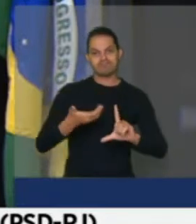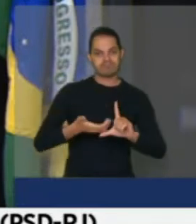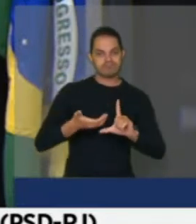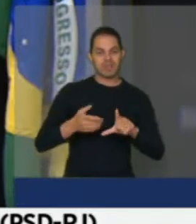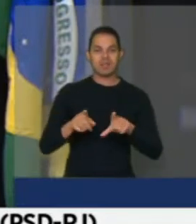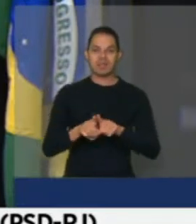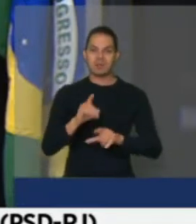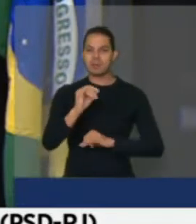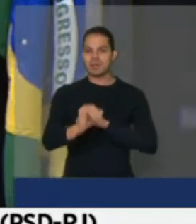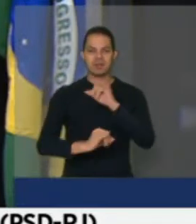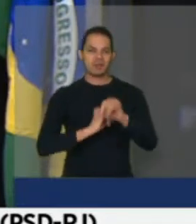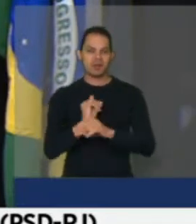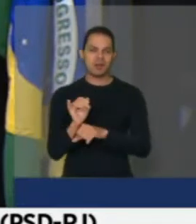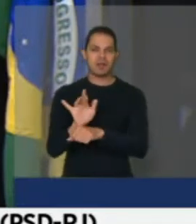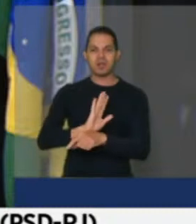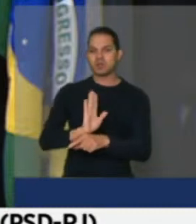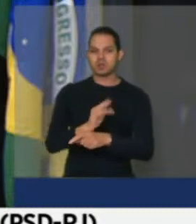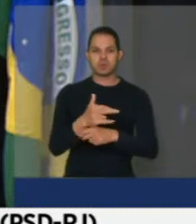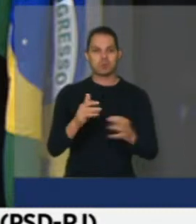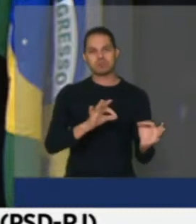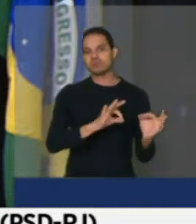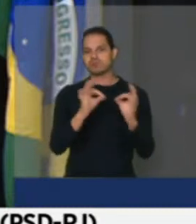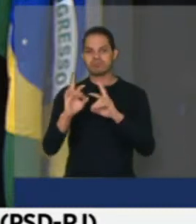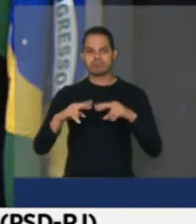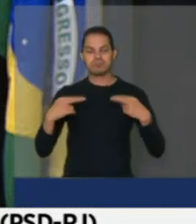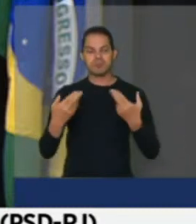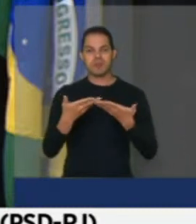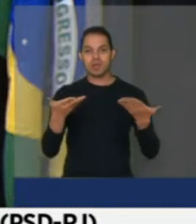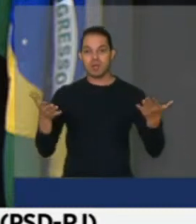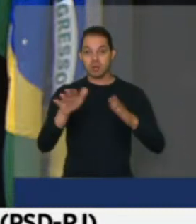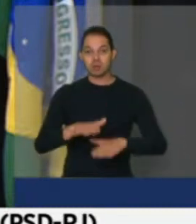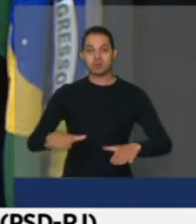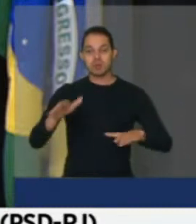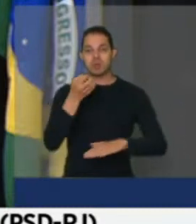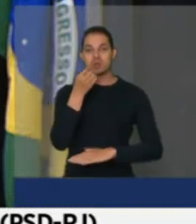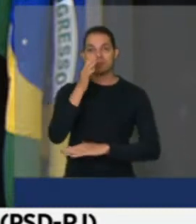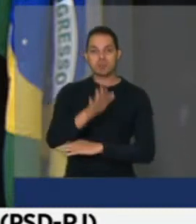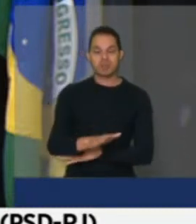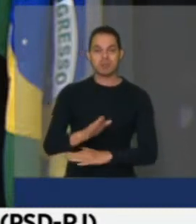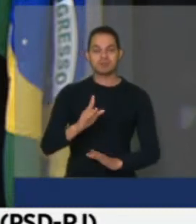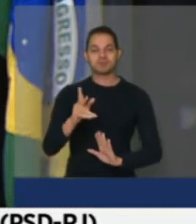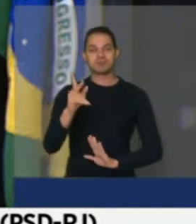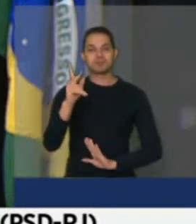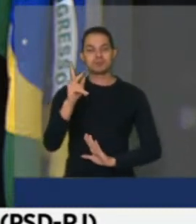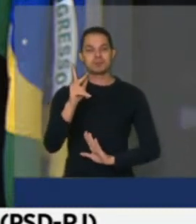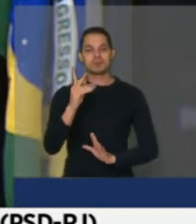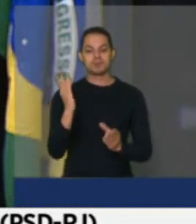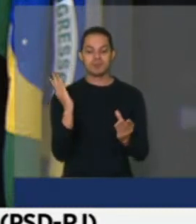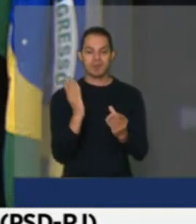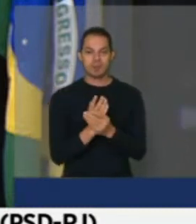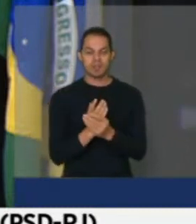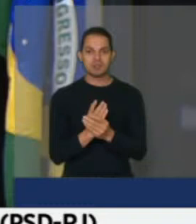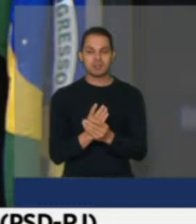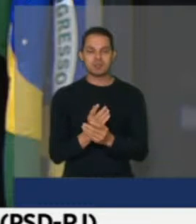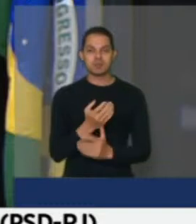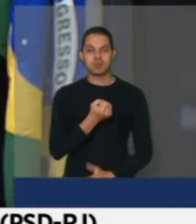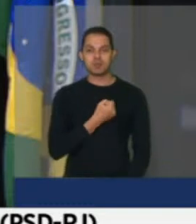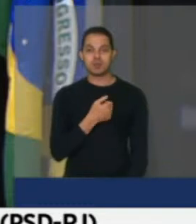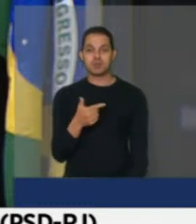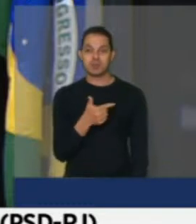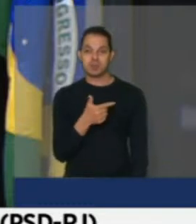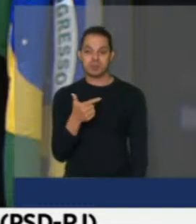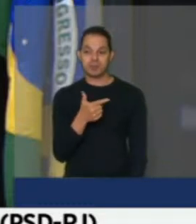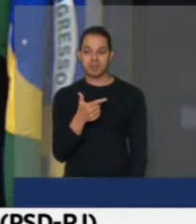internautas, todos que nos ouvem e nos assistem. Trata-se do processo disciplinar número 22,